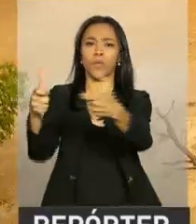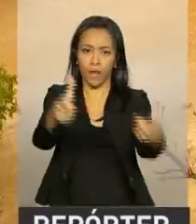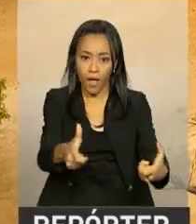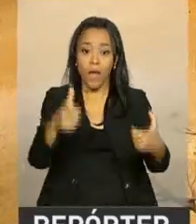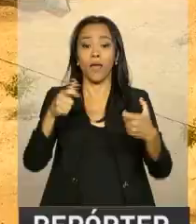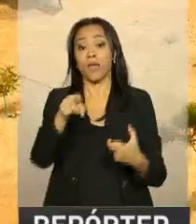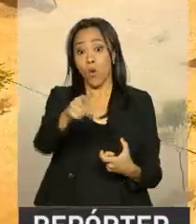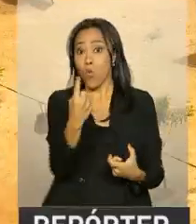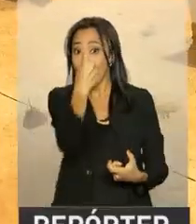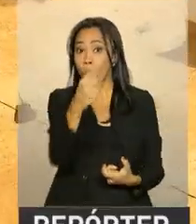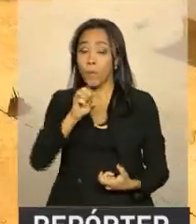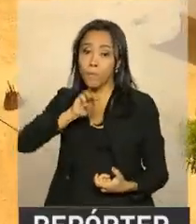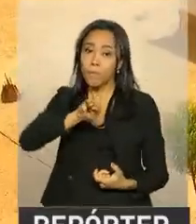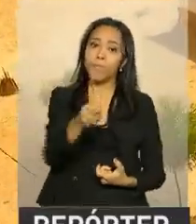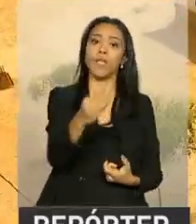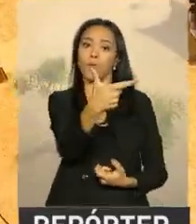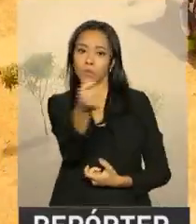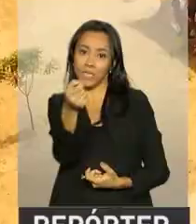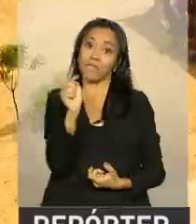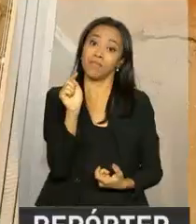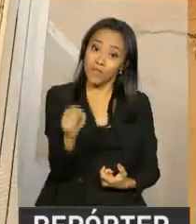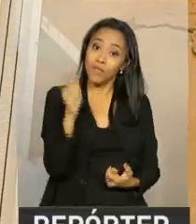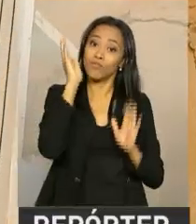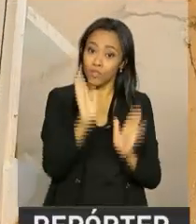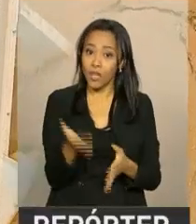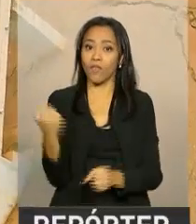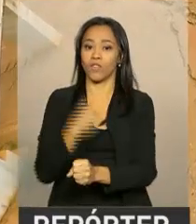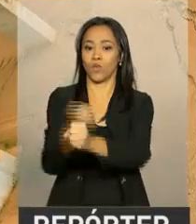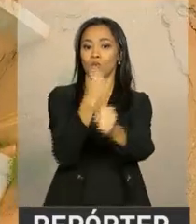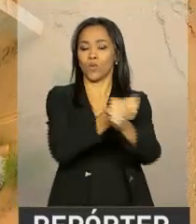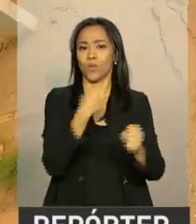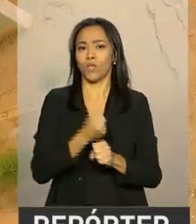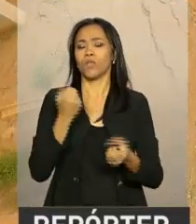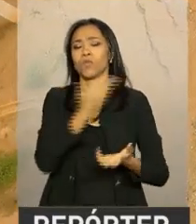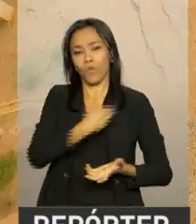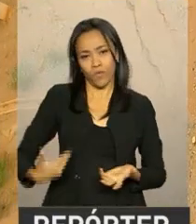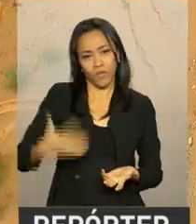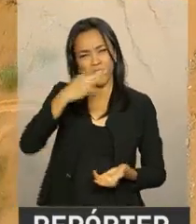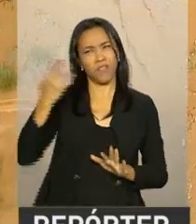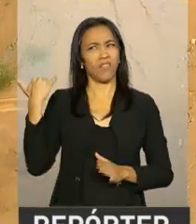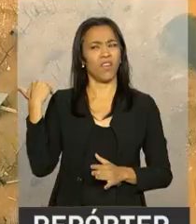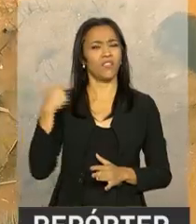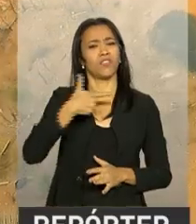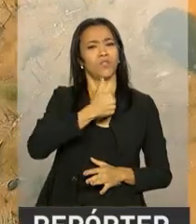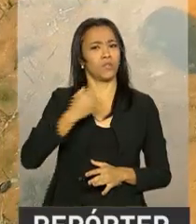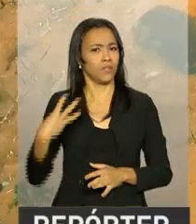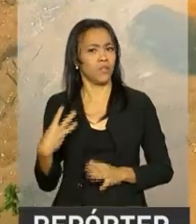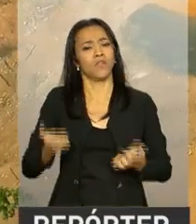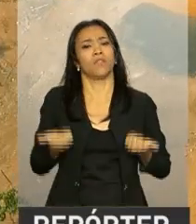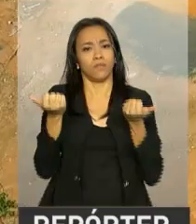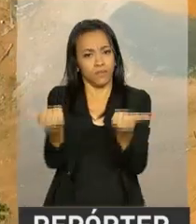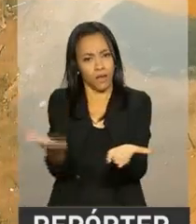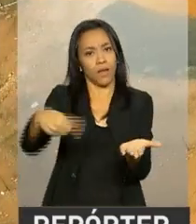mais de 1 milhão e 200 mil entregues e construídas pelo governo federal desde 2003 para consumo